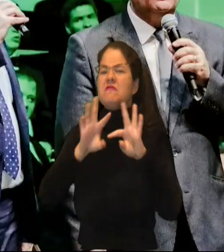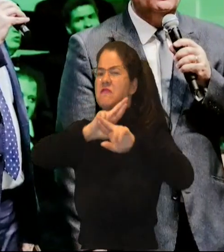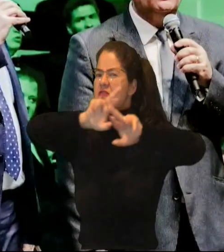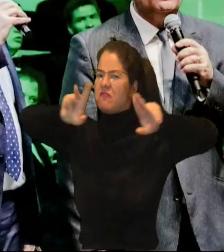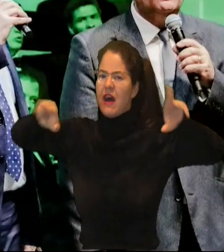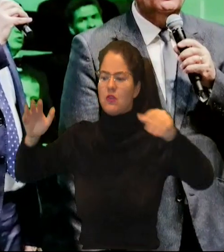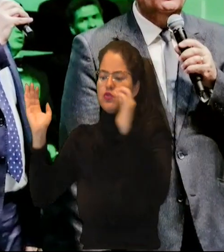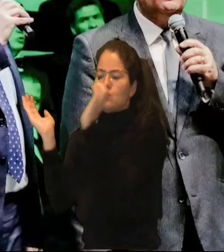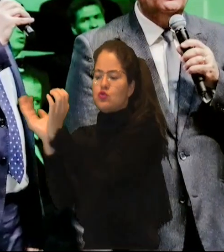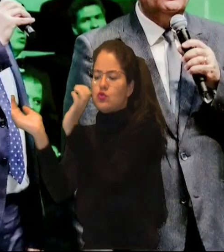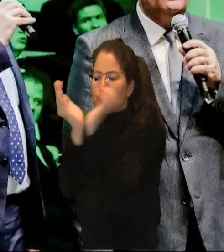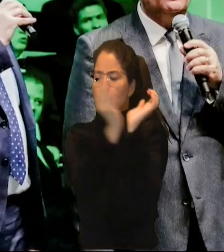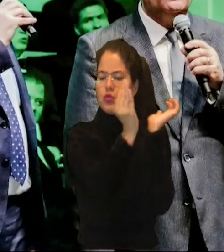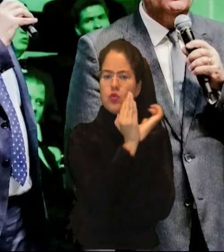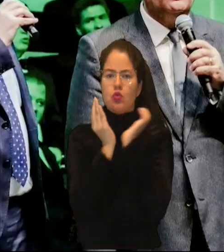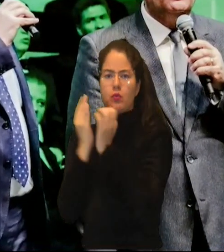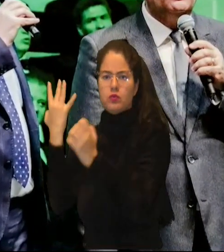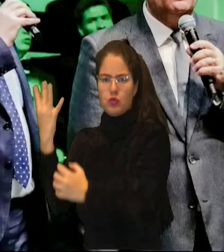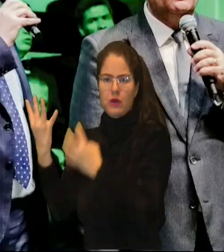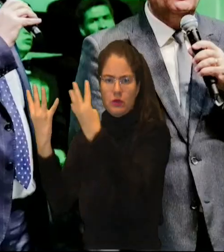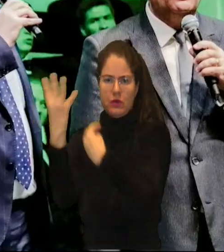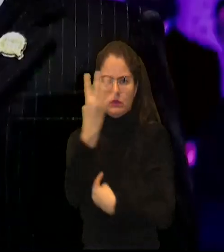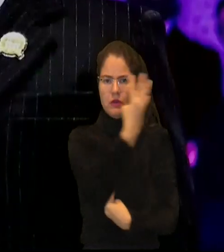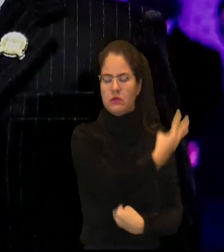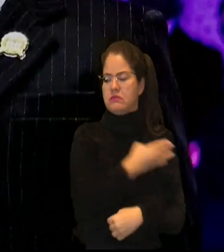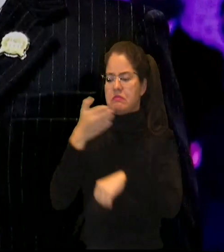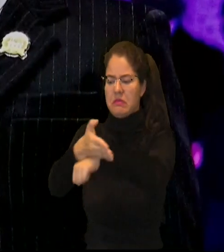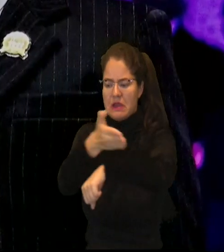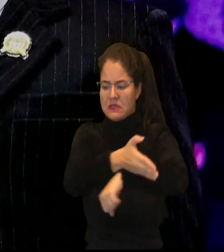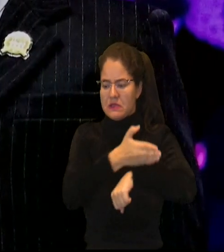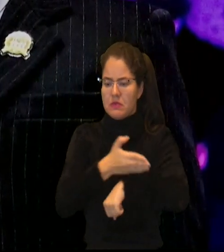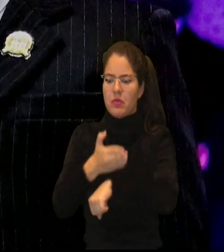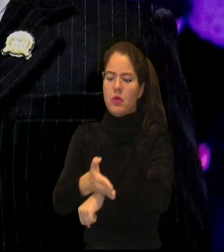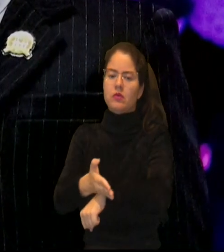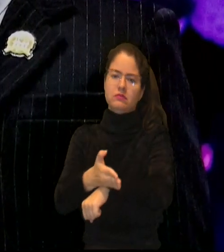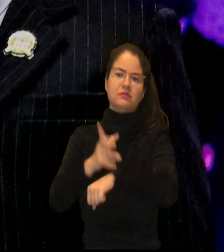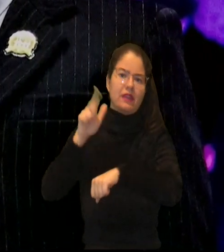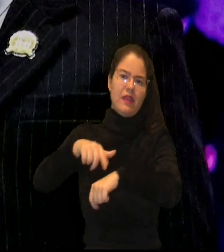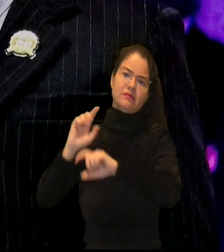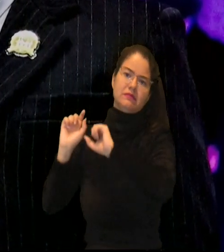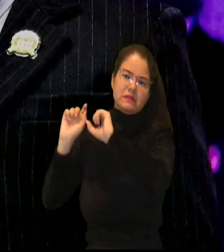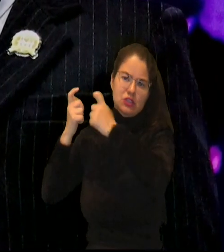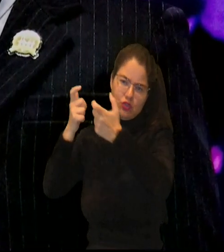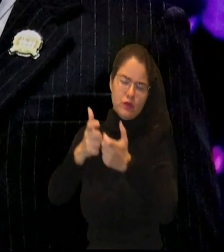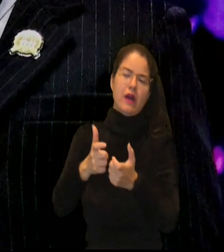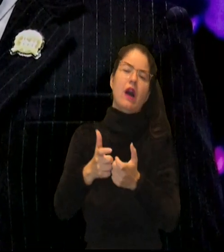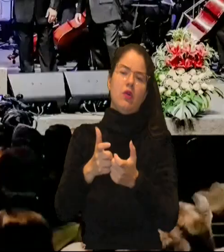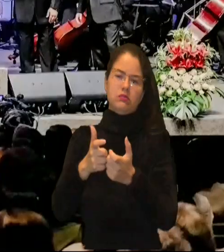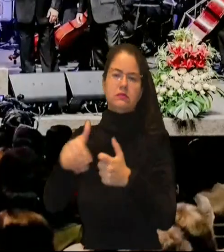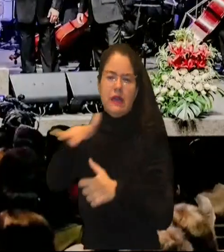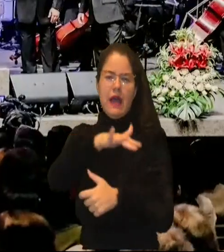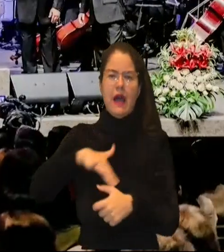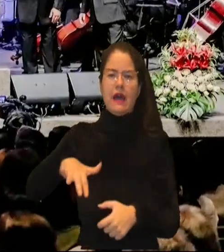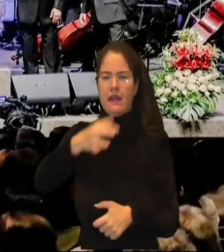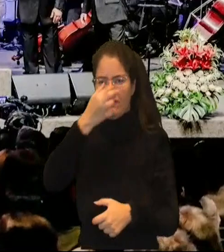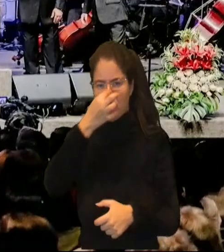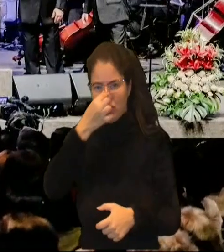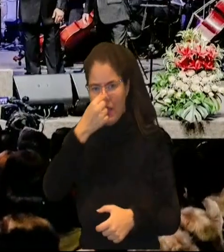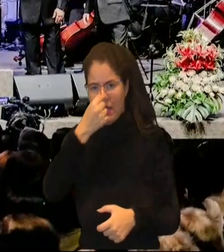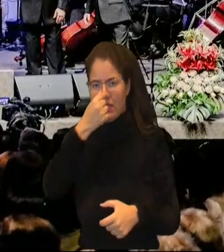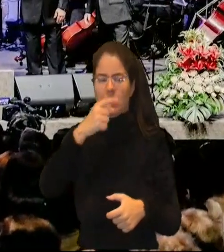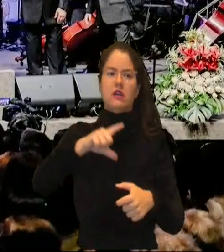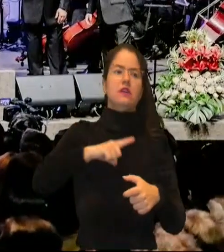quartetos procedentes de diferentes cidades do Brasil. Tradicional no meio evangélico, o evento proporcionou momentos de